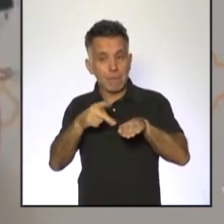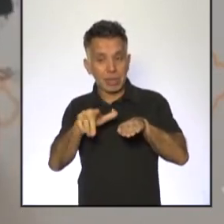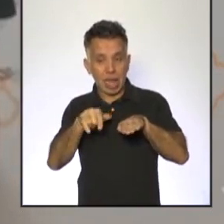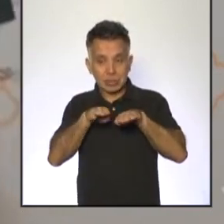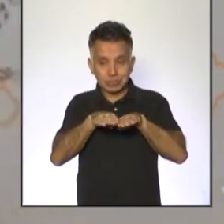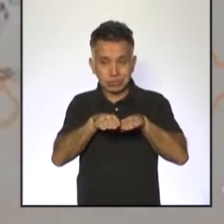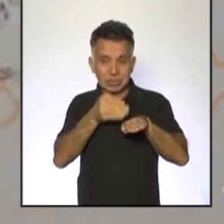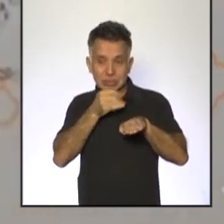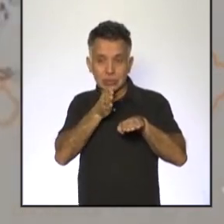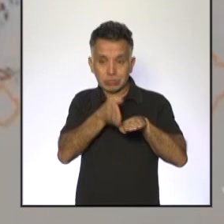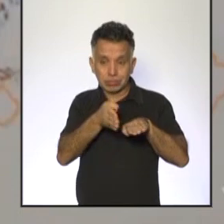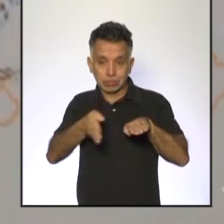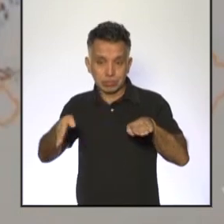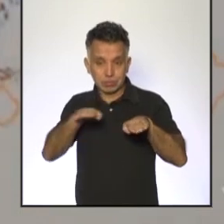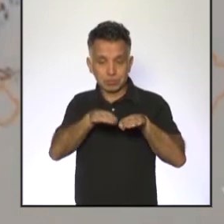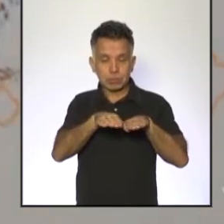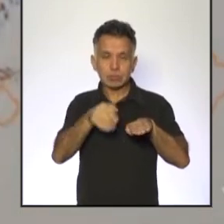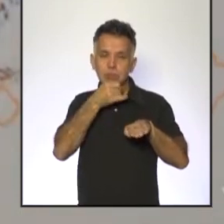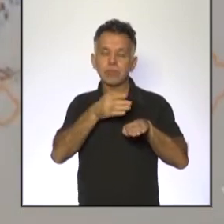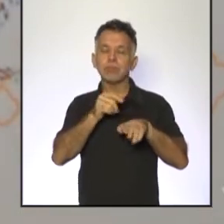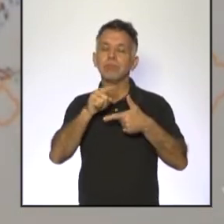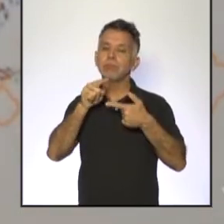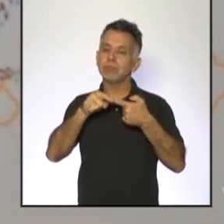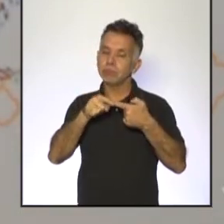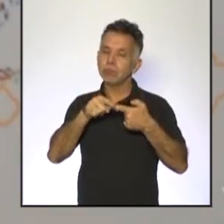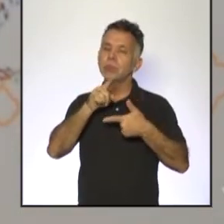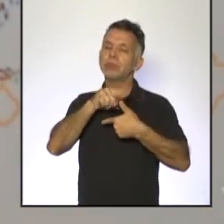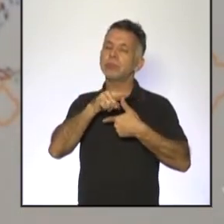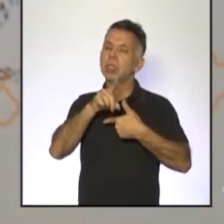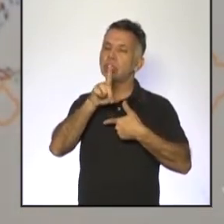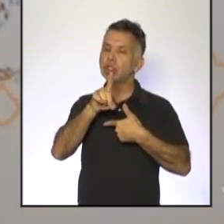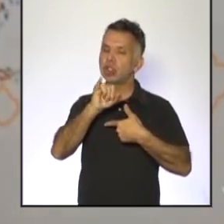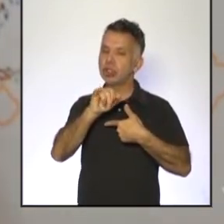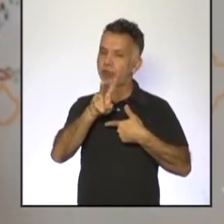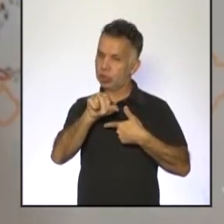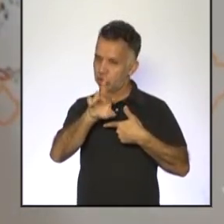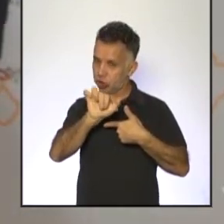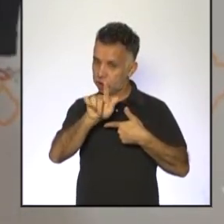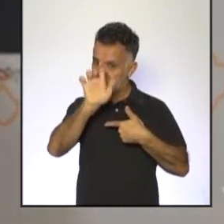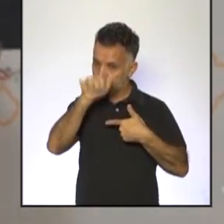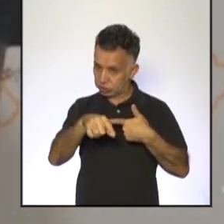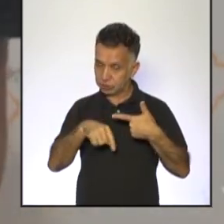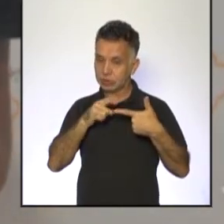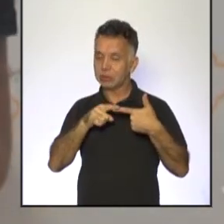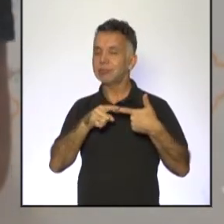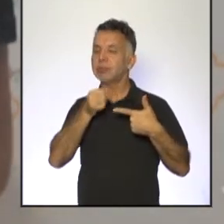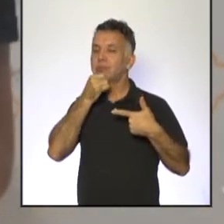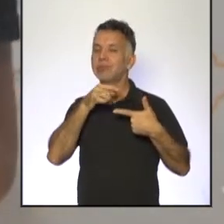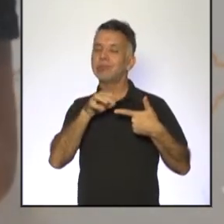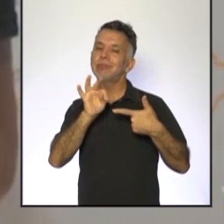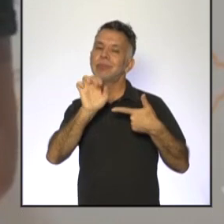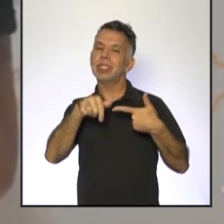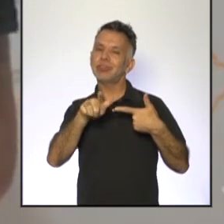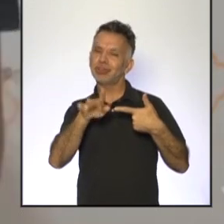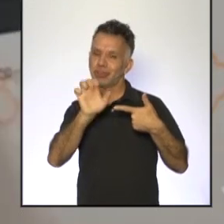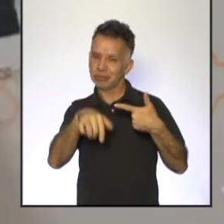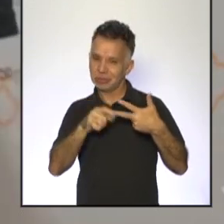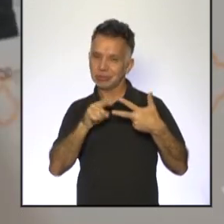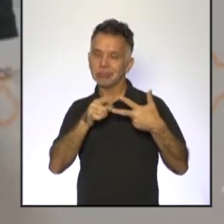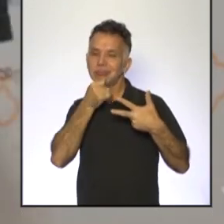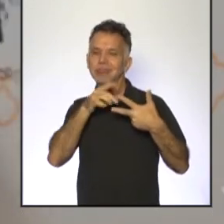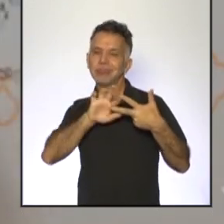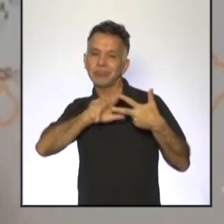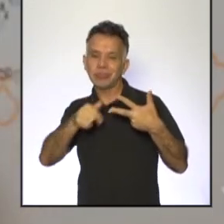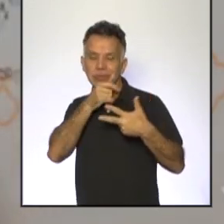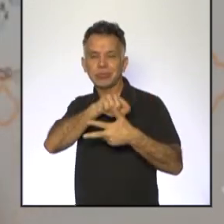limites completamente distintos: divergentes, convergentes e tangenciais. Esse limite tangencial é muito especial, cria uma